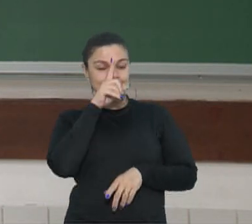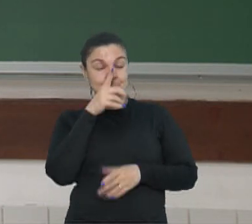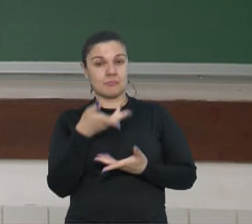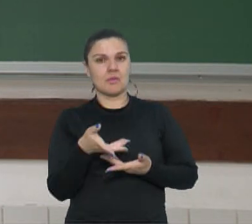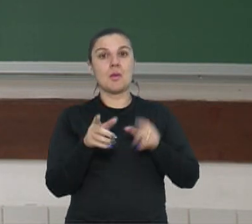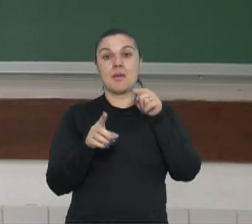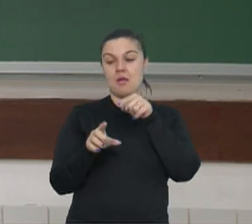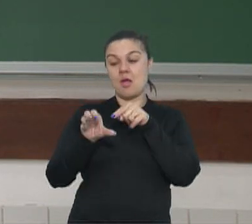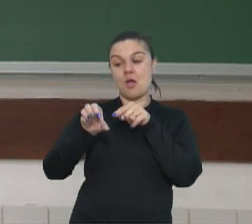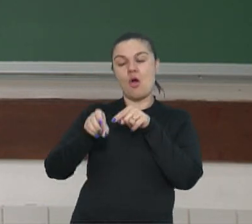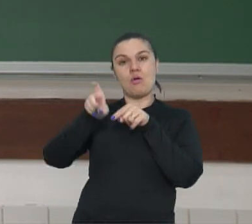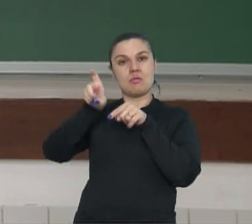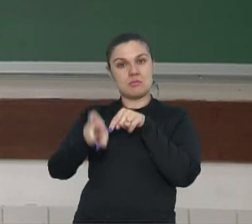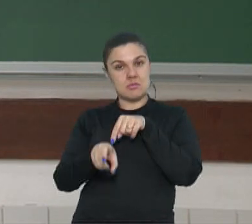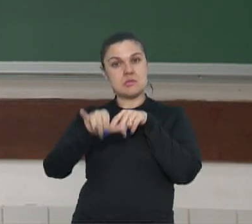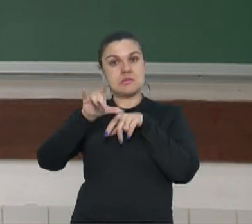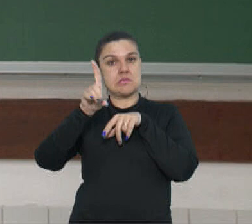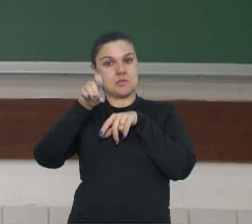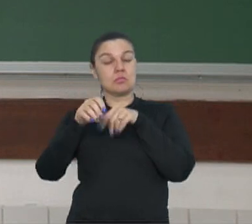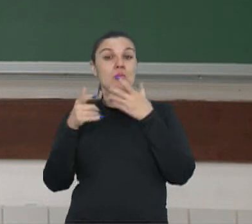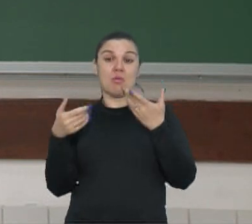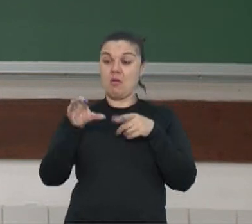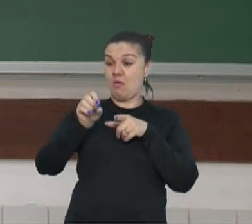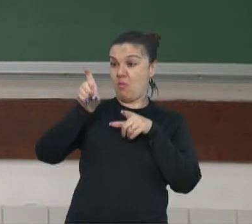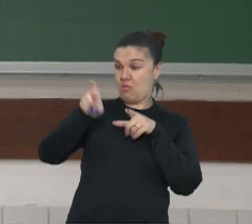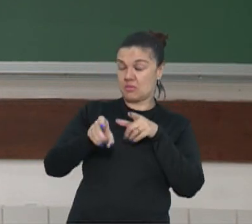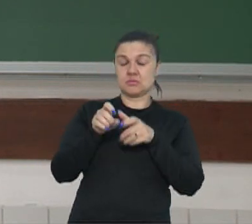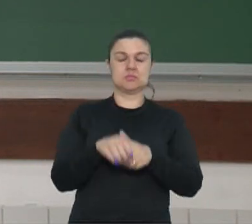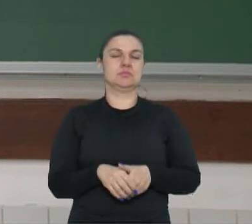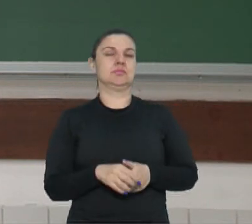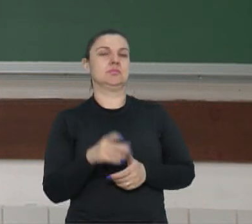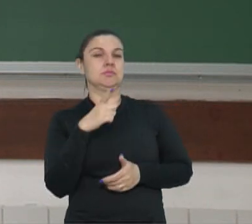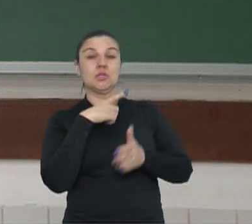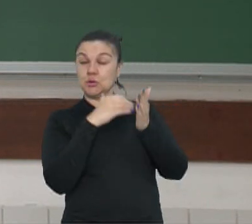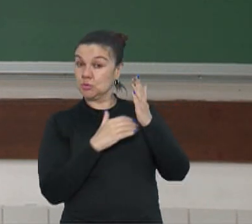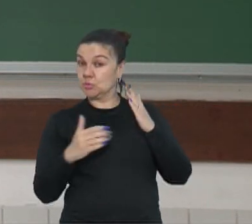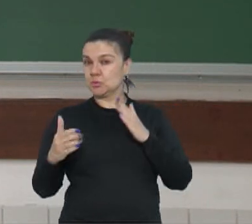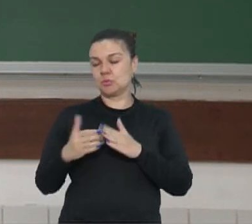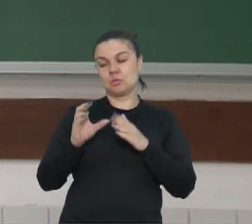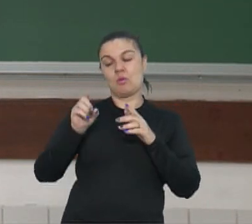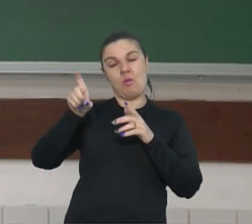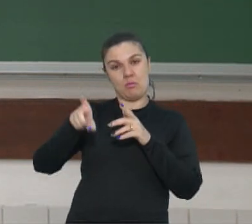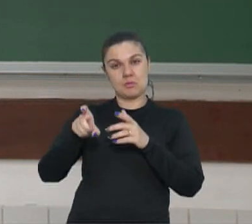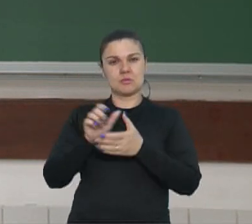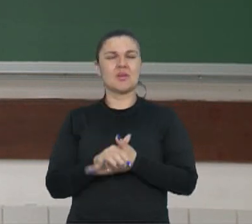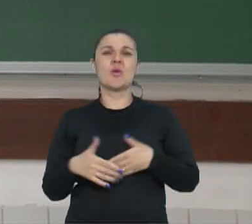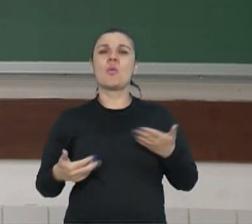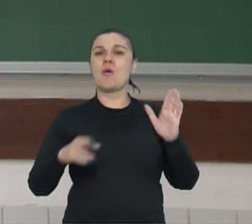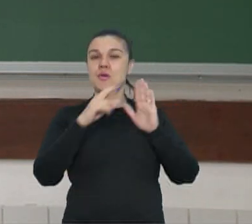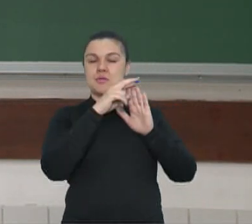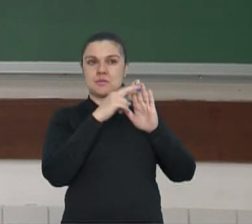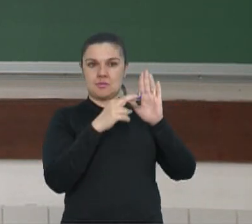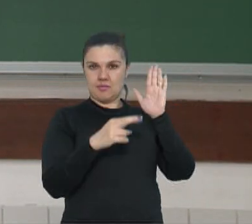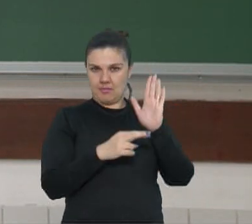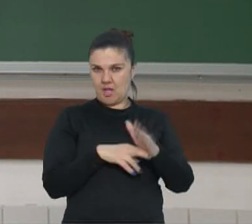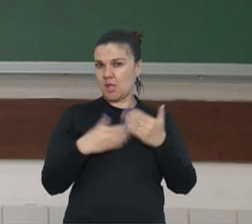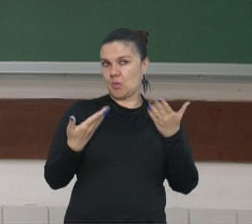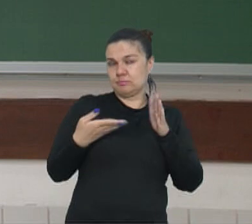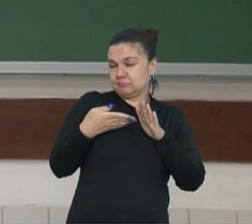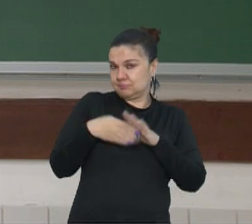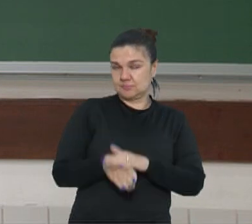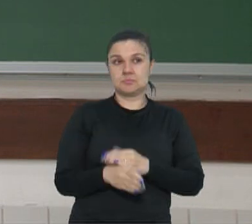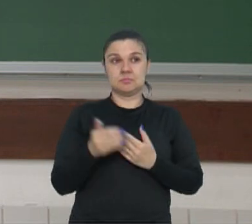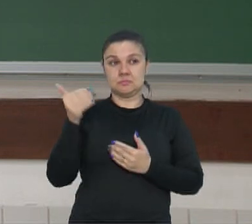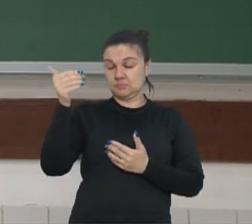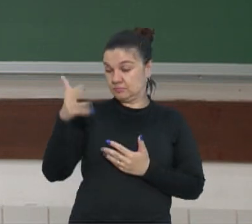um óxido. Ele segue todas as regras para ser um óxido e tem todos os comportamentos de um óxido. Que regras são essas? Que comportamento é